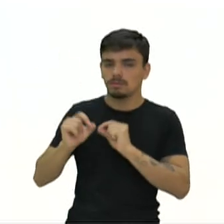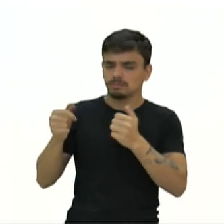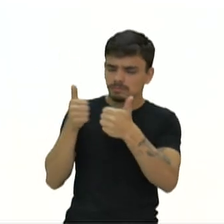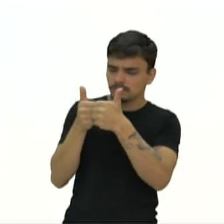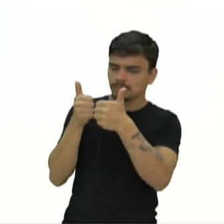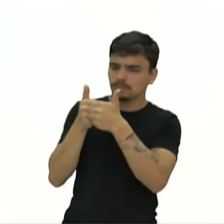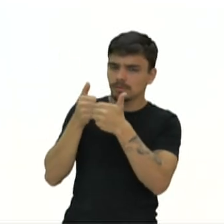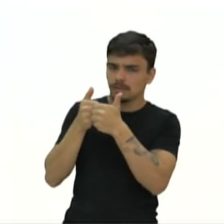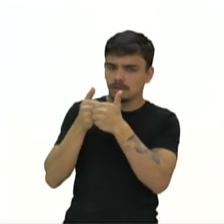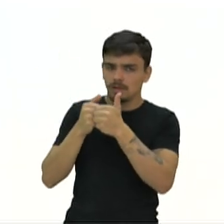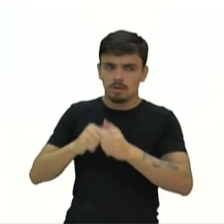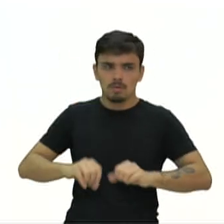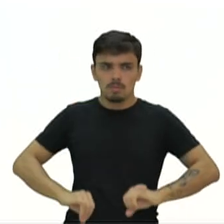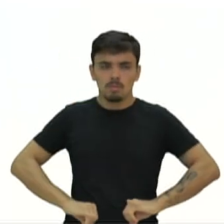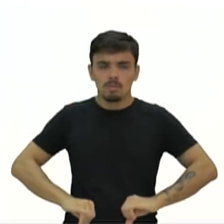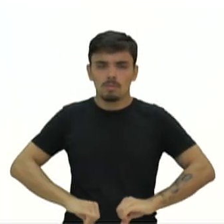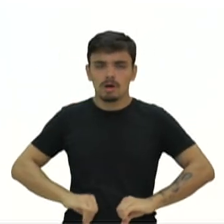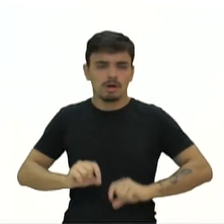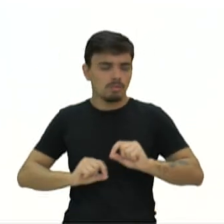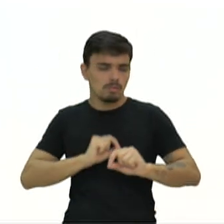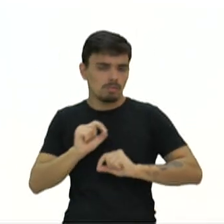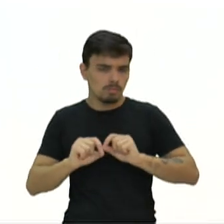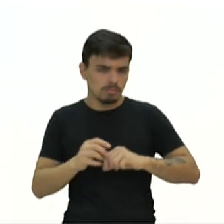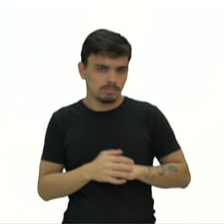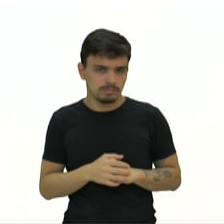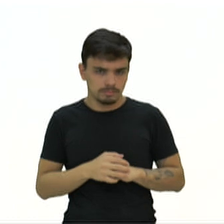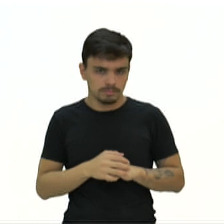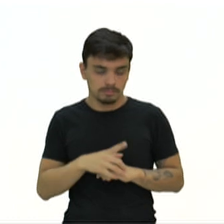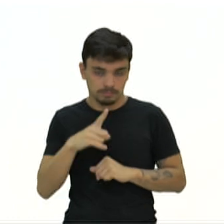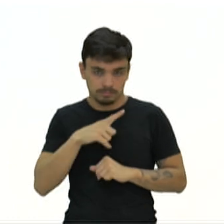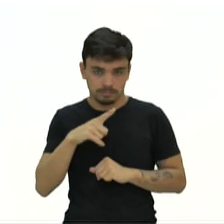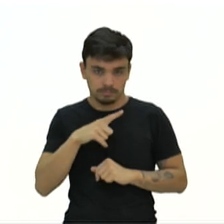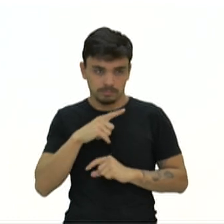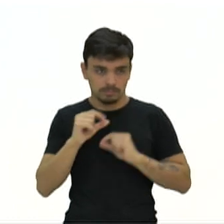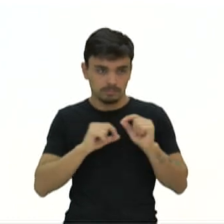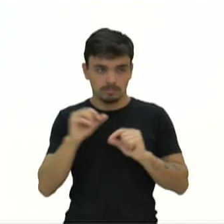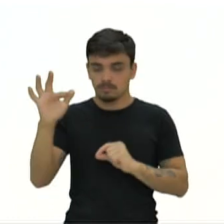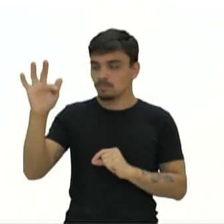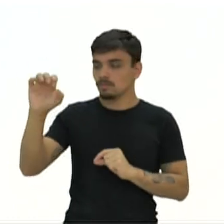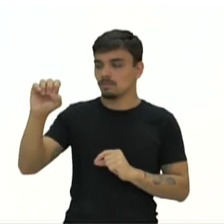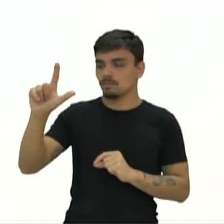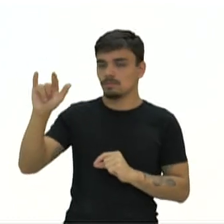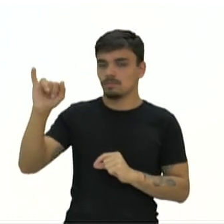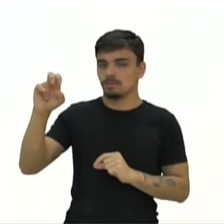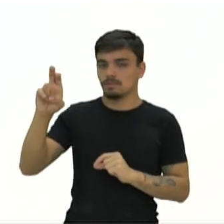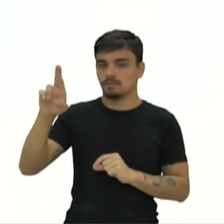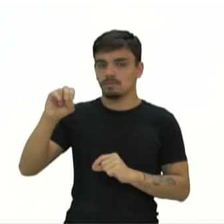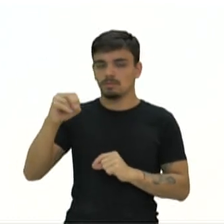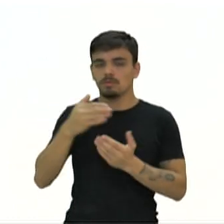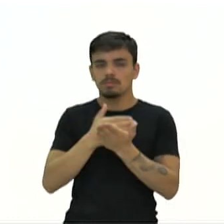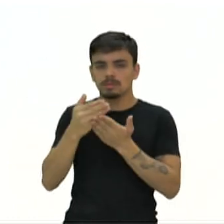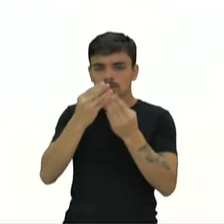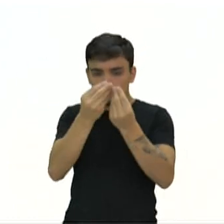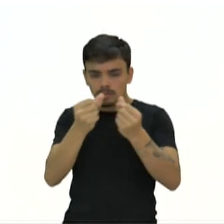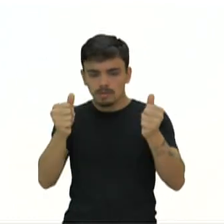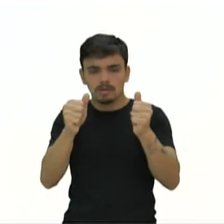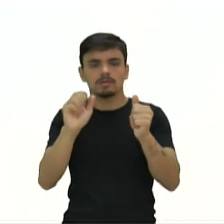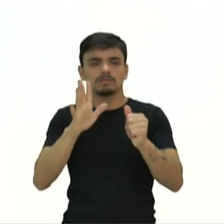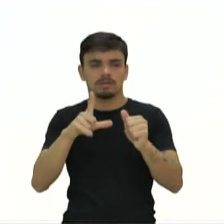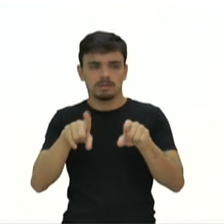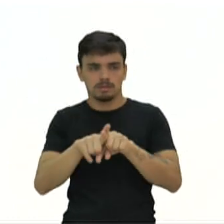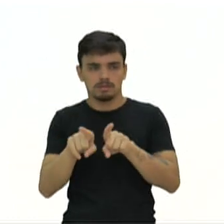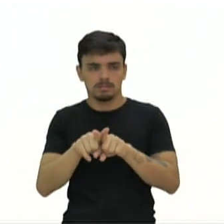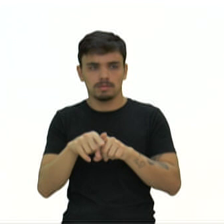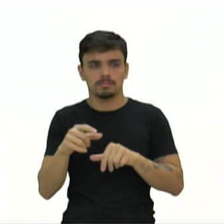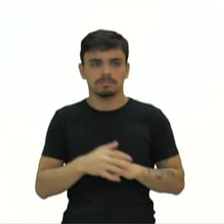perto o ovário, né? Nós temos aqui o folículo, né? Tendo o seu amadurecimento. Aqui já a situação do folículo